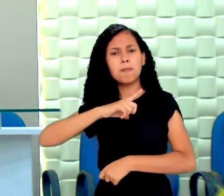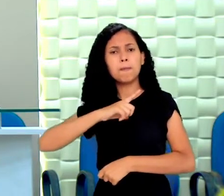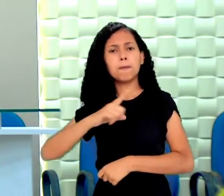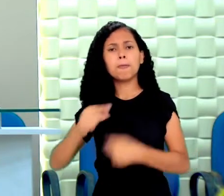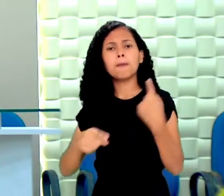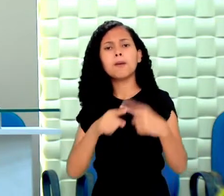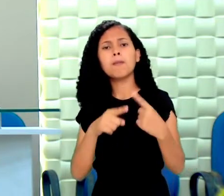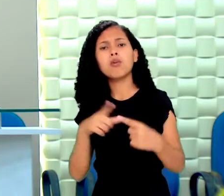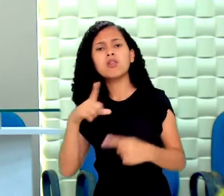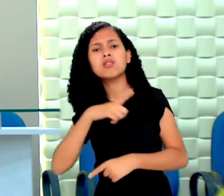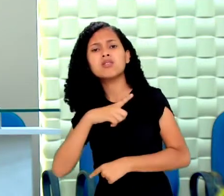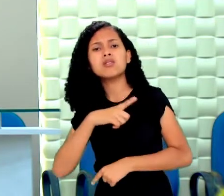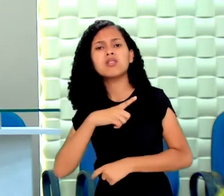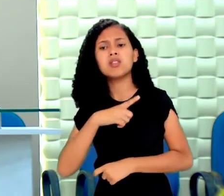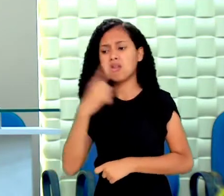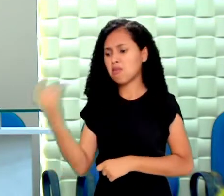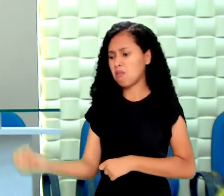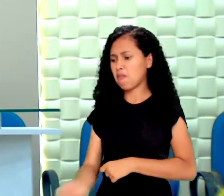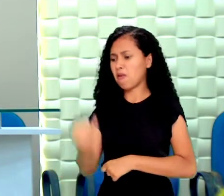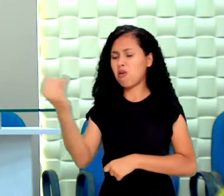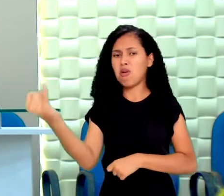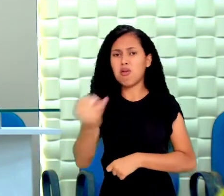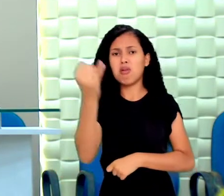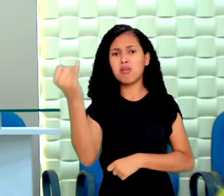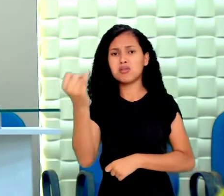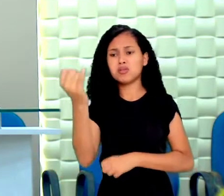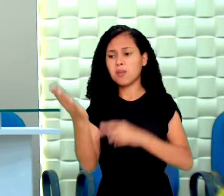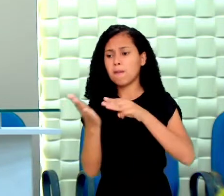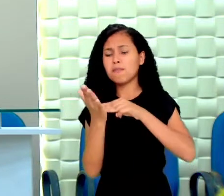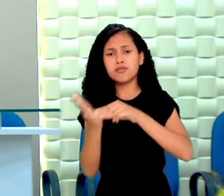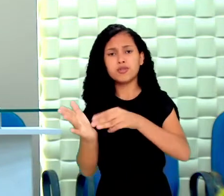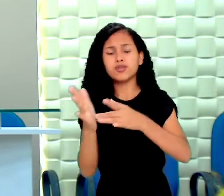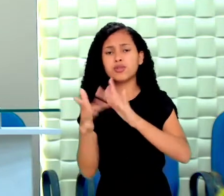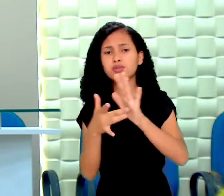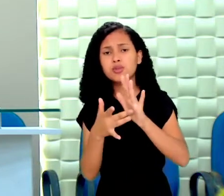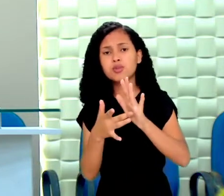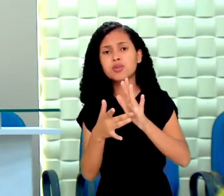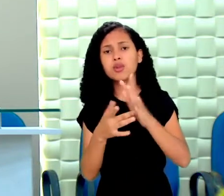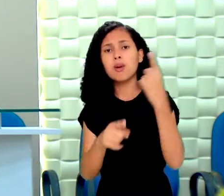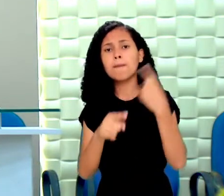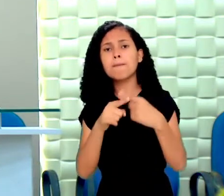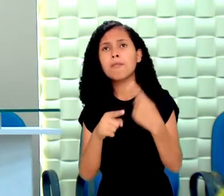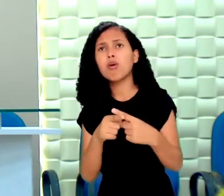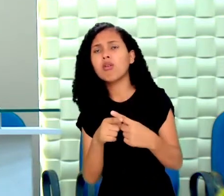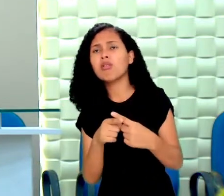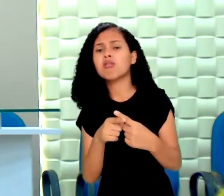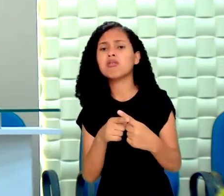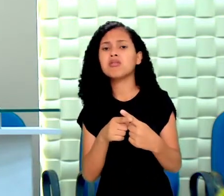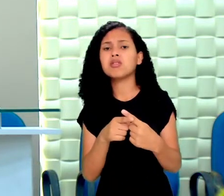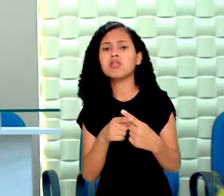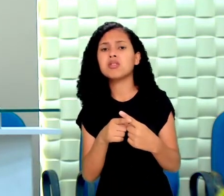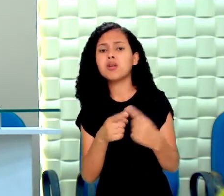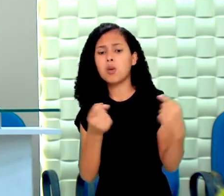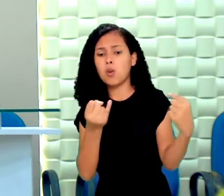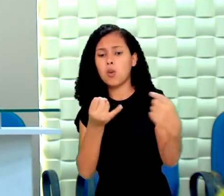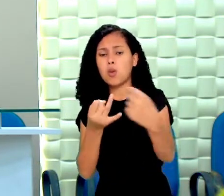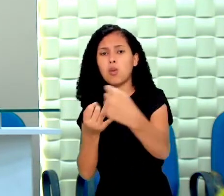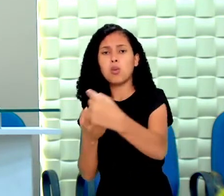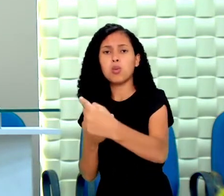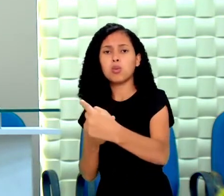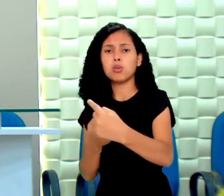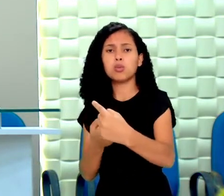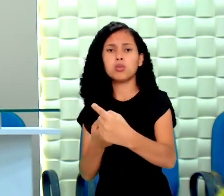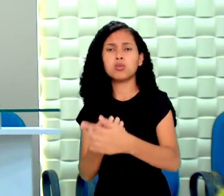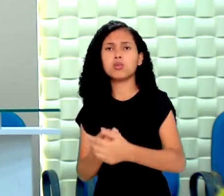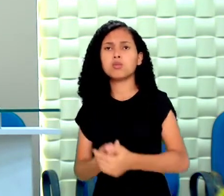que isso era essencial no seu ministério? Por que razão isso era inevitável?